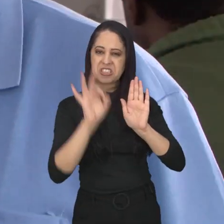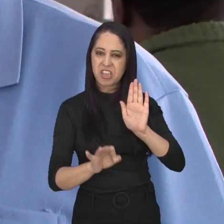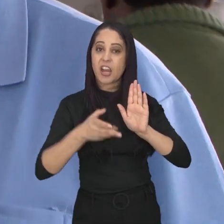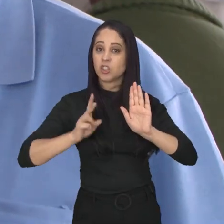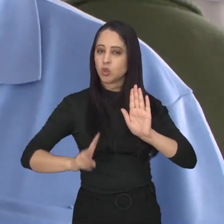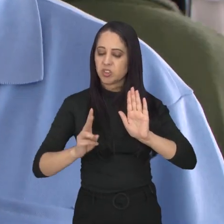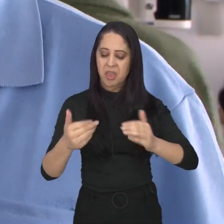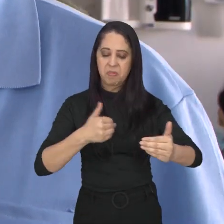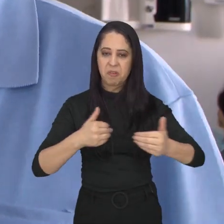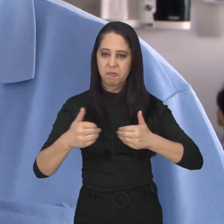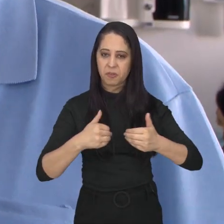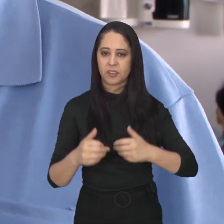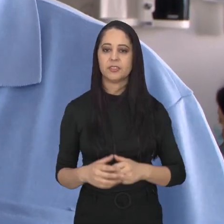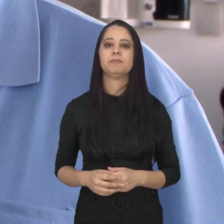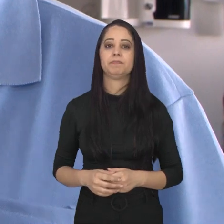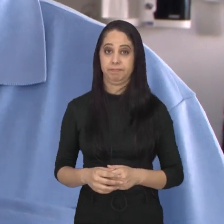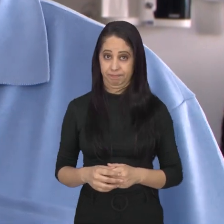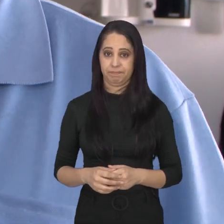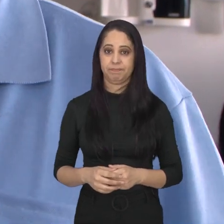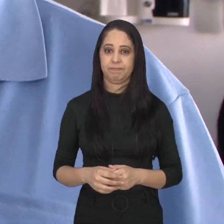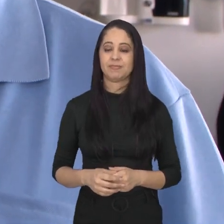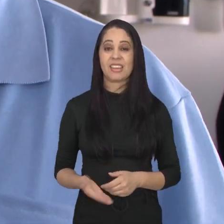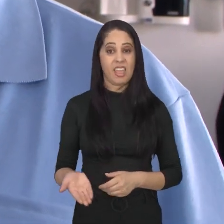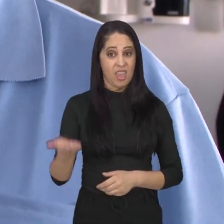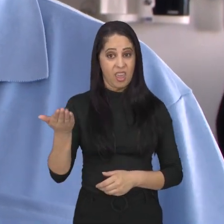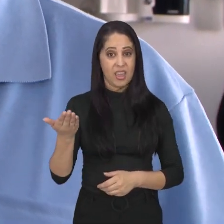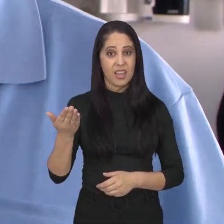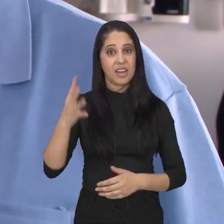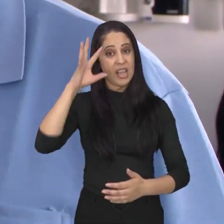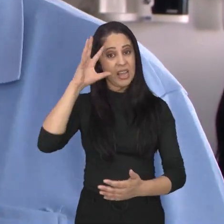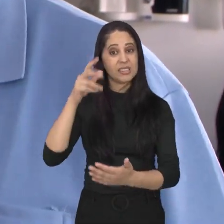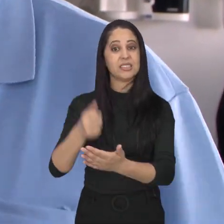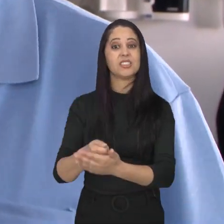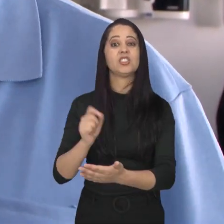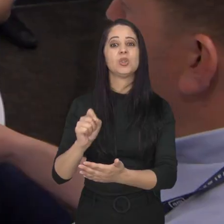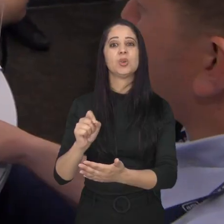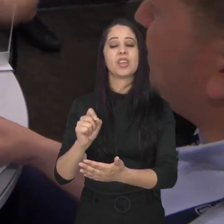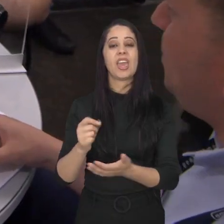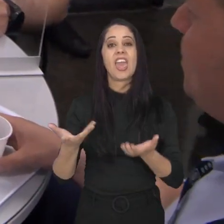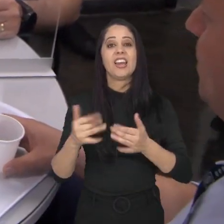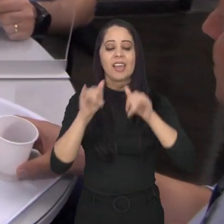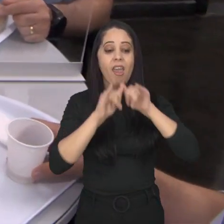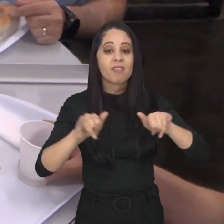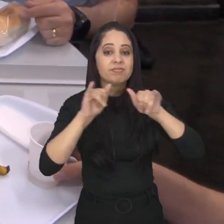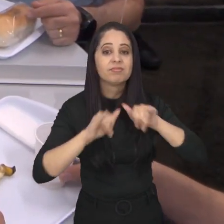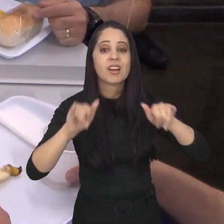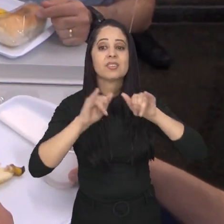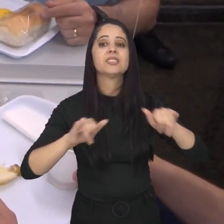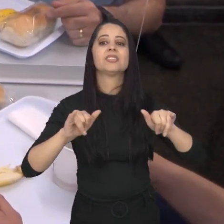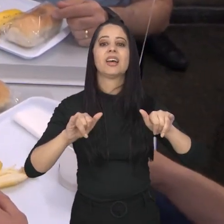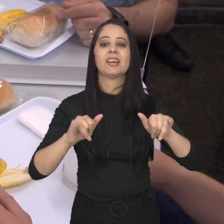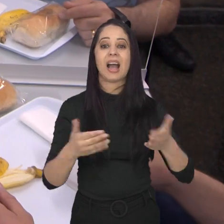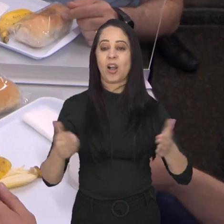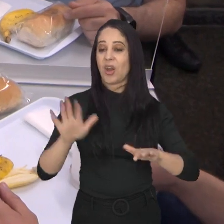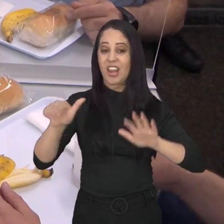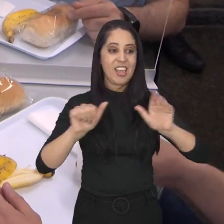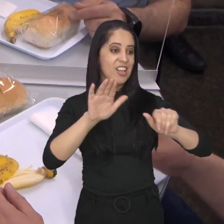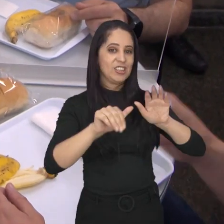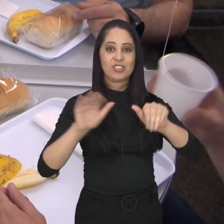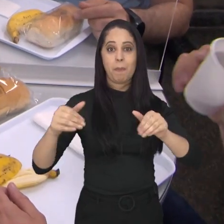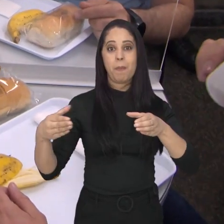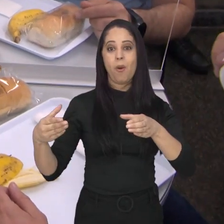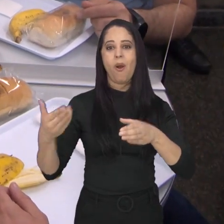pessoa volte ao trabalho, mas o doador ele tem direito a um atestado por ano. Por isso é importante saber quem pode doar. Algumas regras